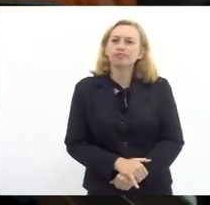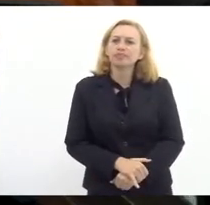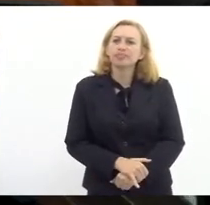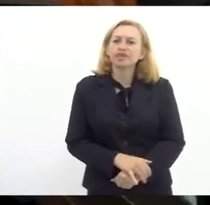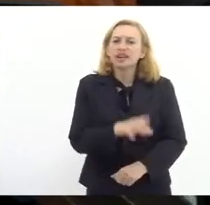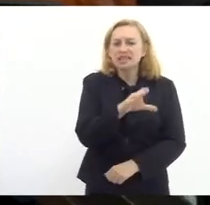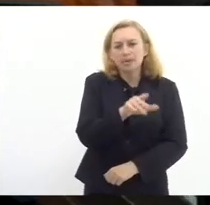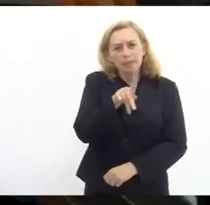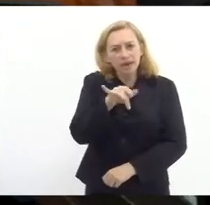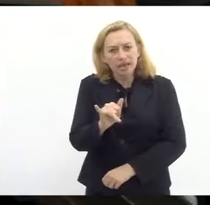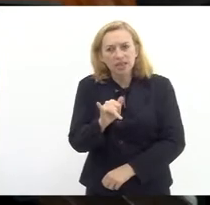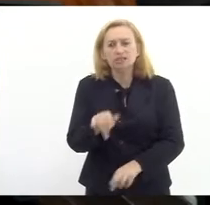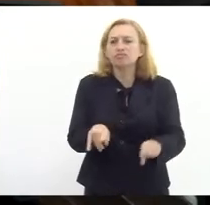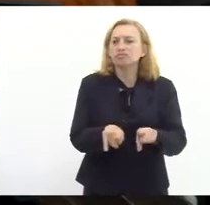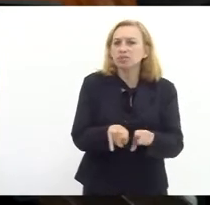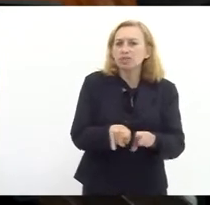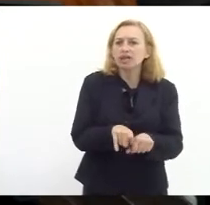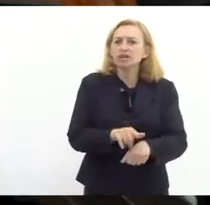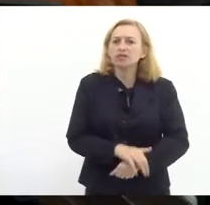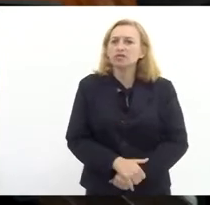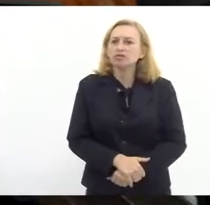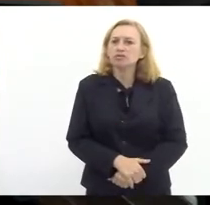nessa CPI e até